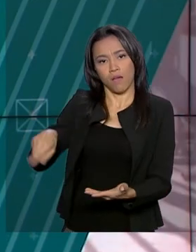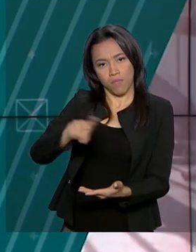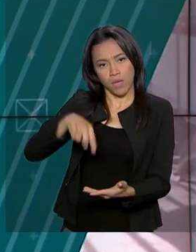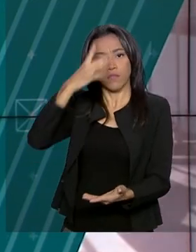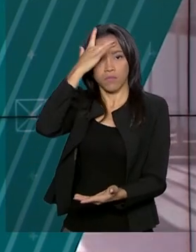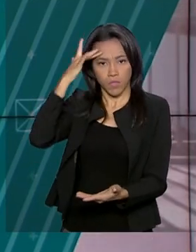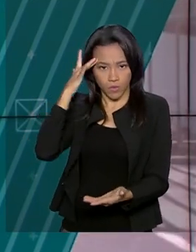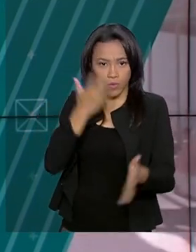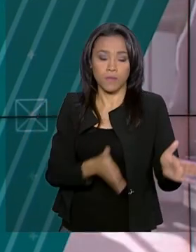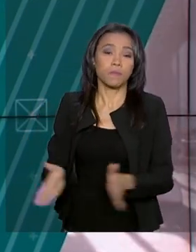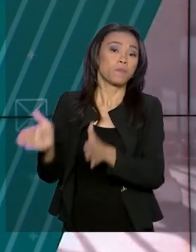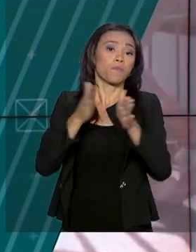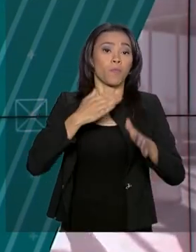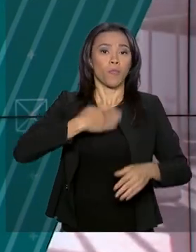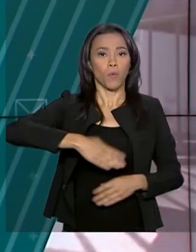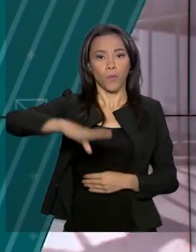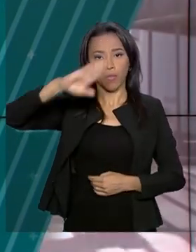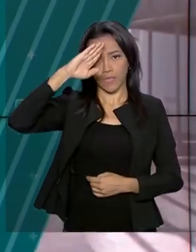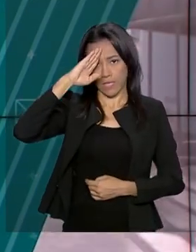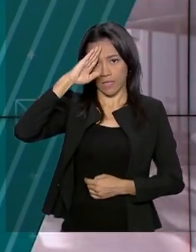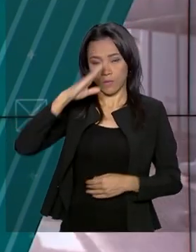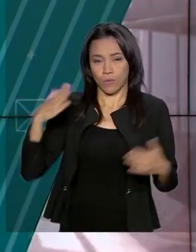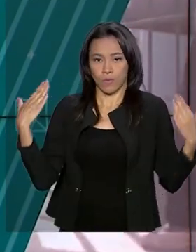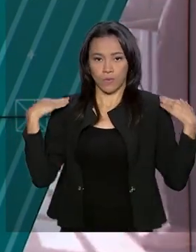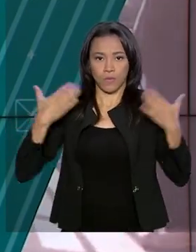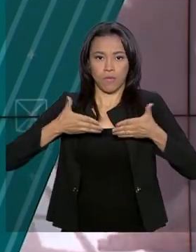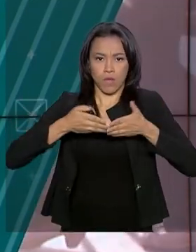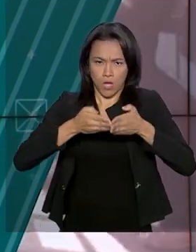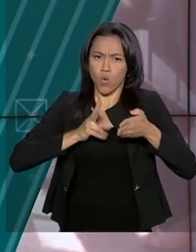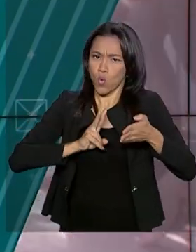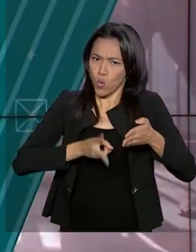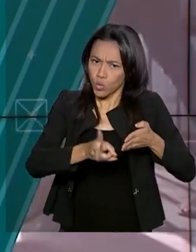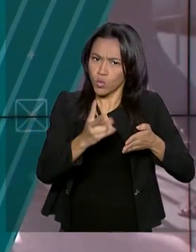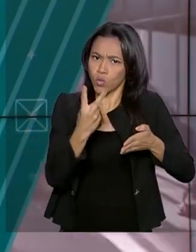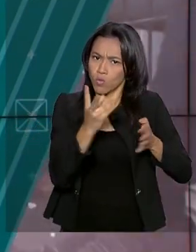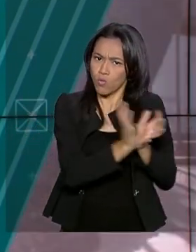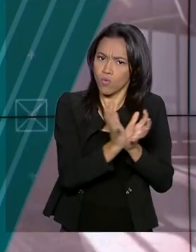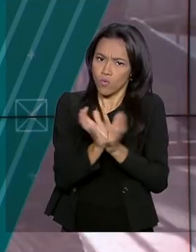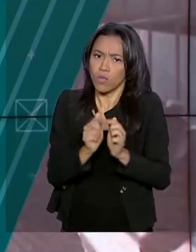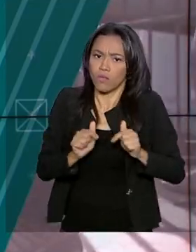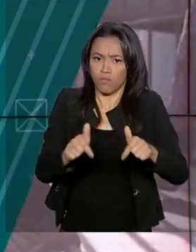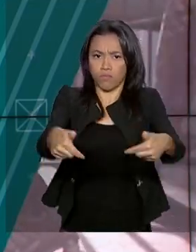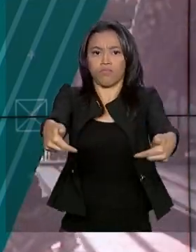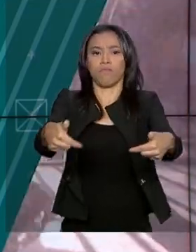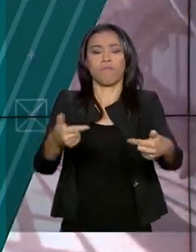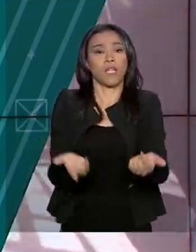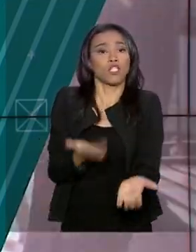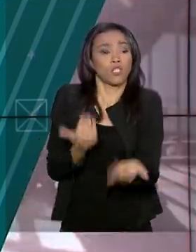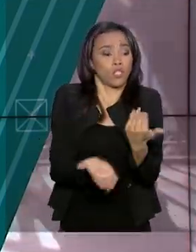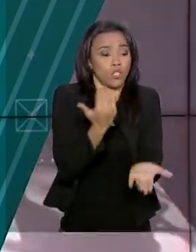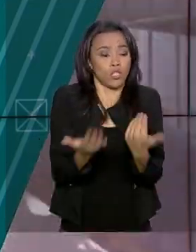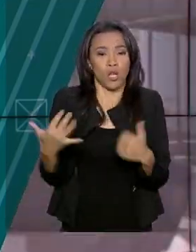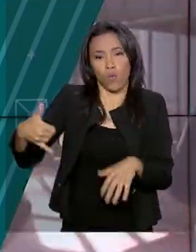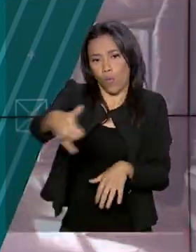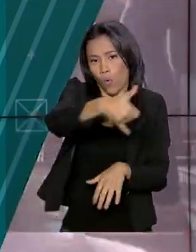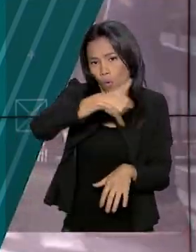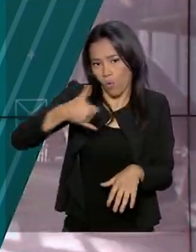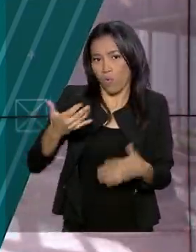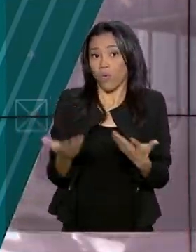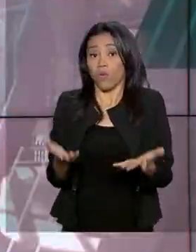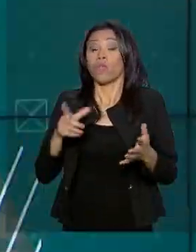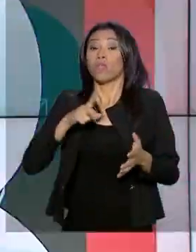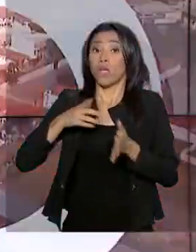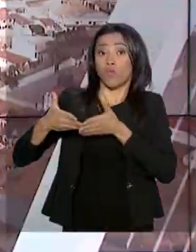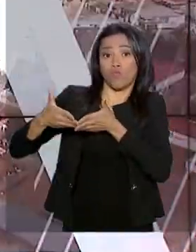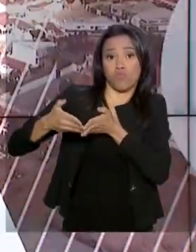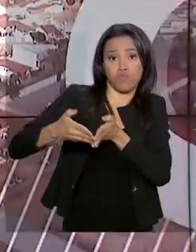o exército ea marinha do brasil continuam os trabalhos para retirada do óleo no nordeste o navio patrulha guaíba da marinha